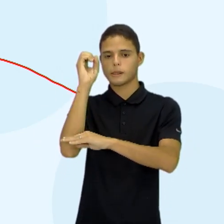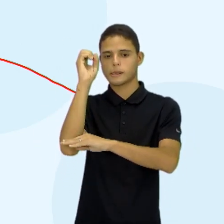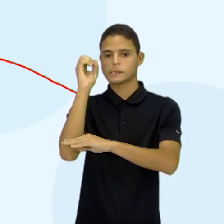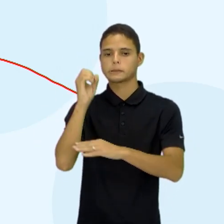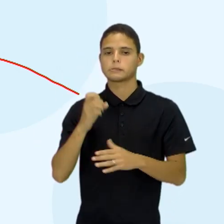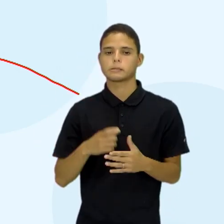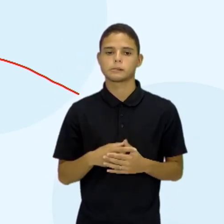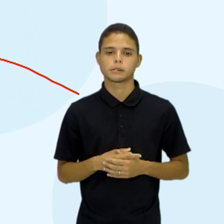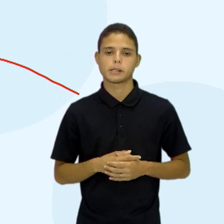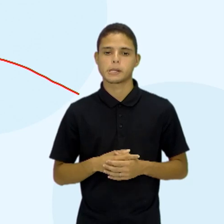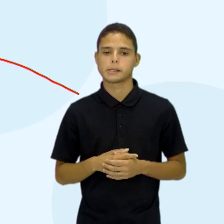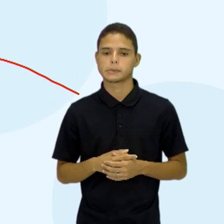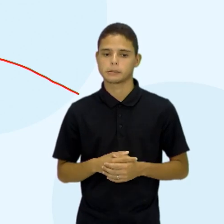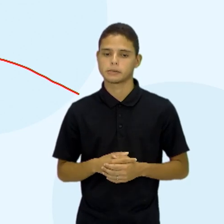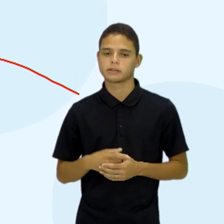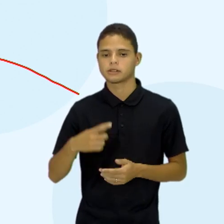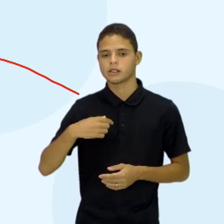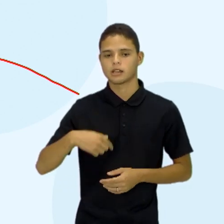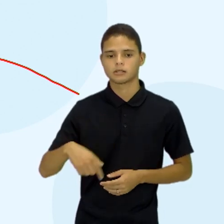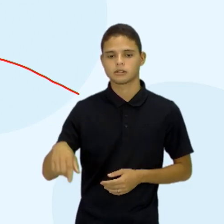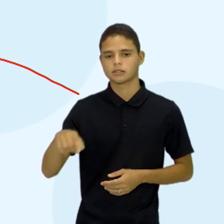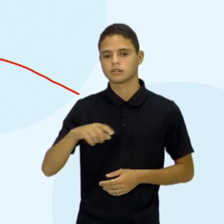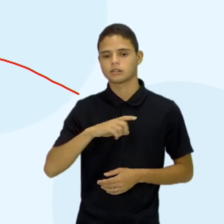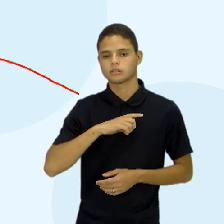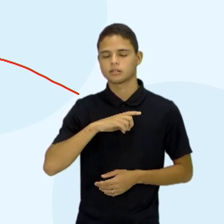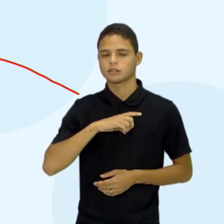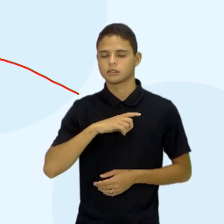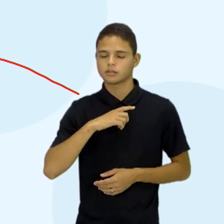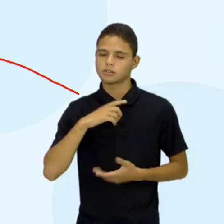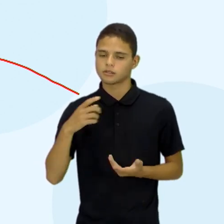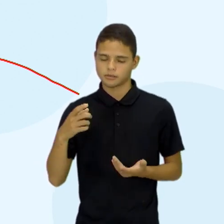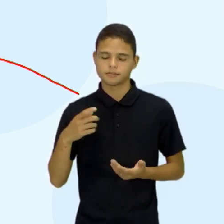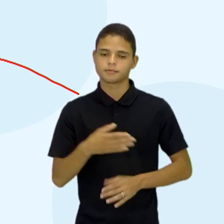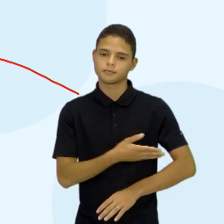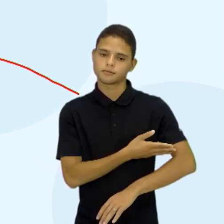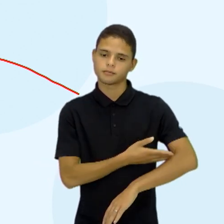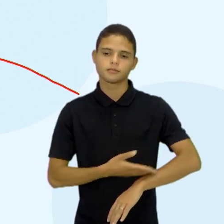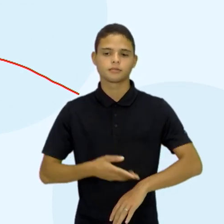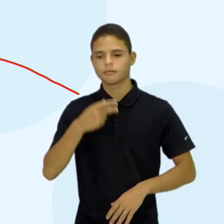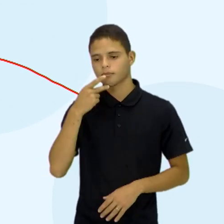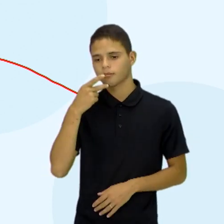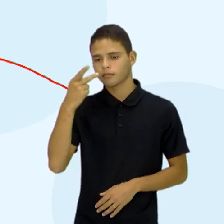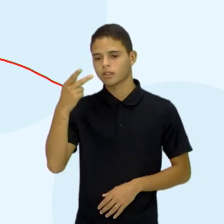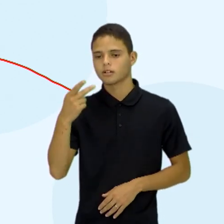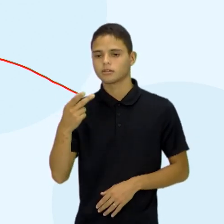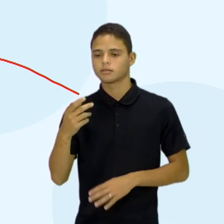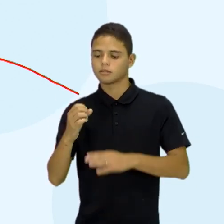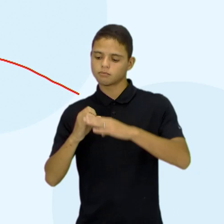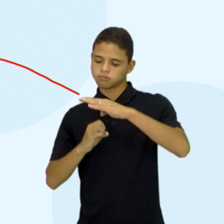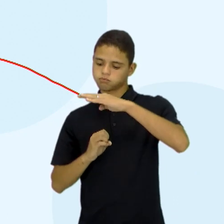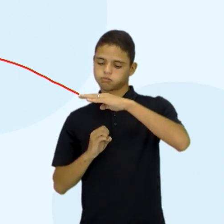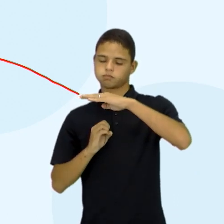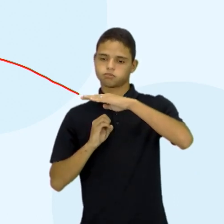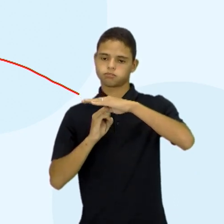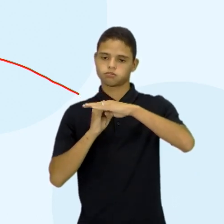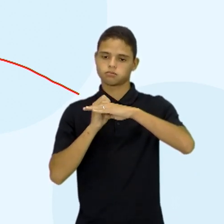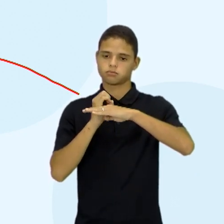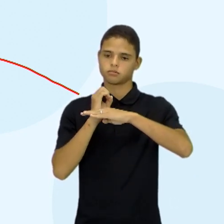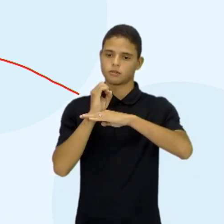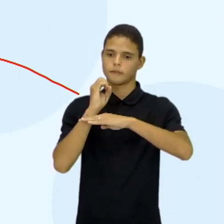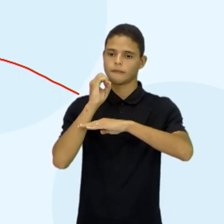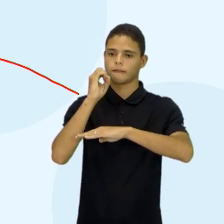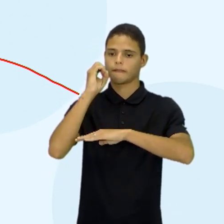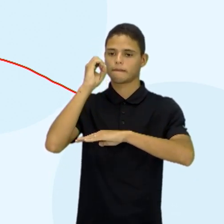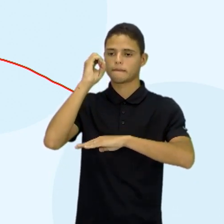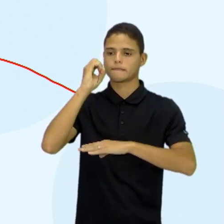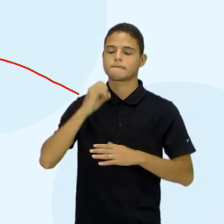como a gente ainda guarda esse termo né de nascer quando a gente fala na sexta dá impressão que eu sou está